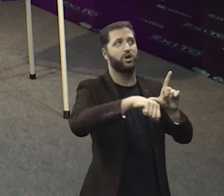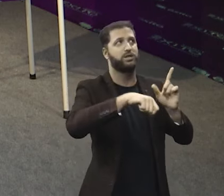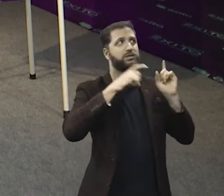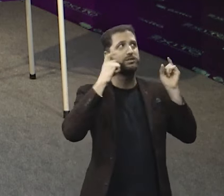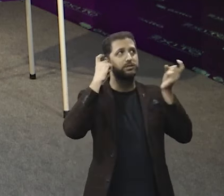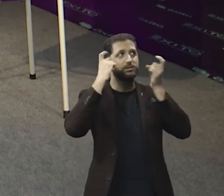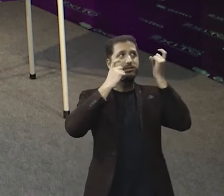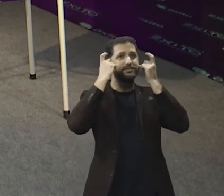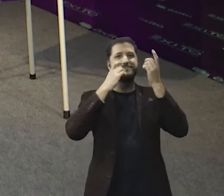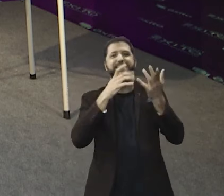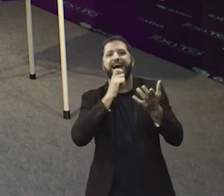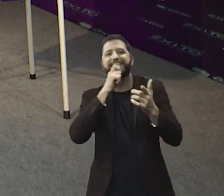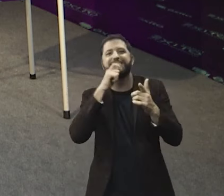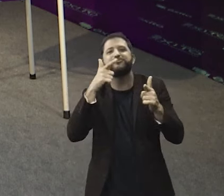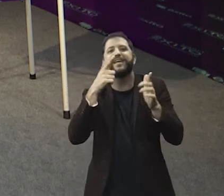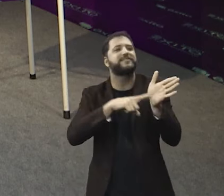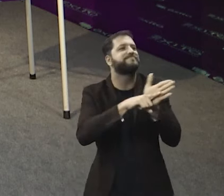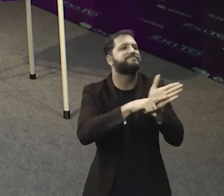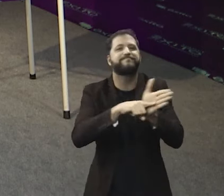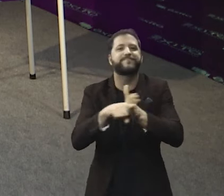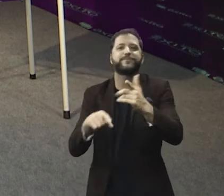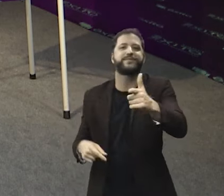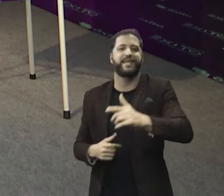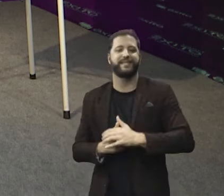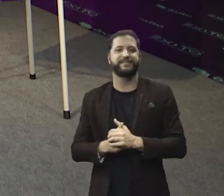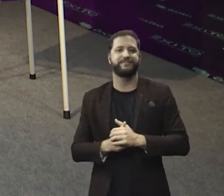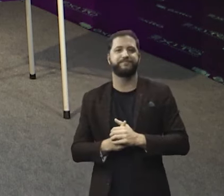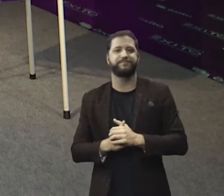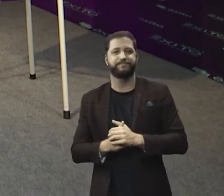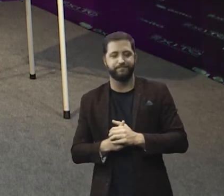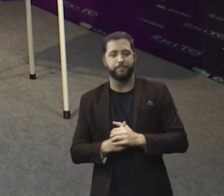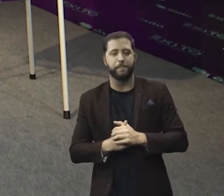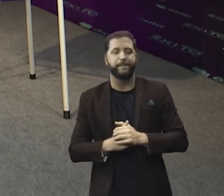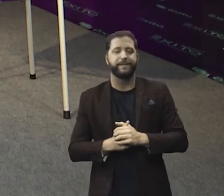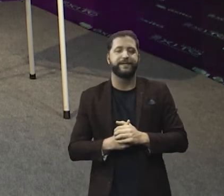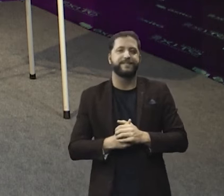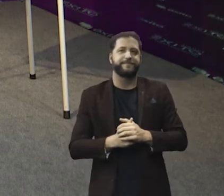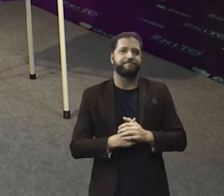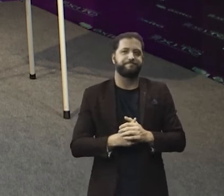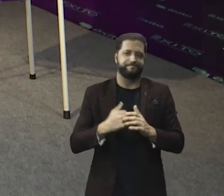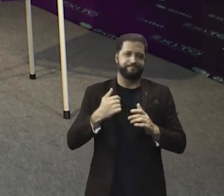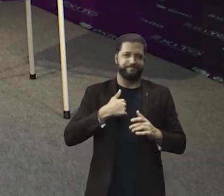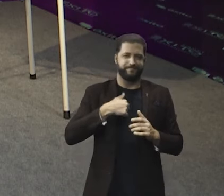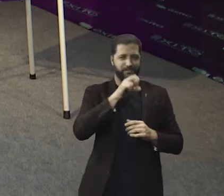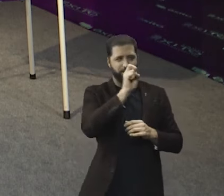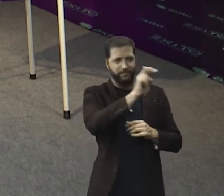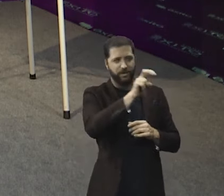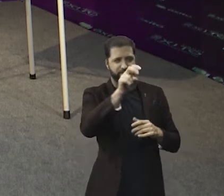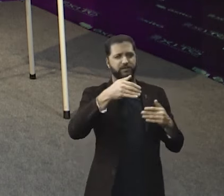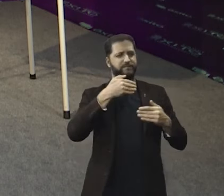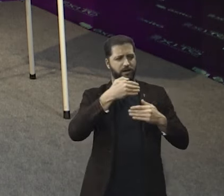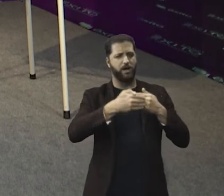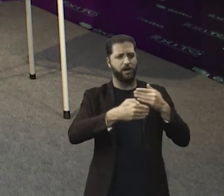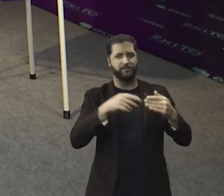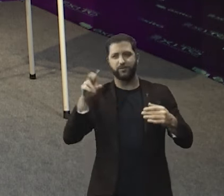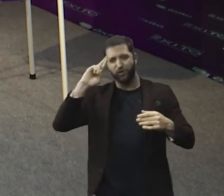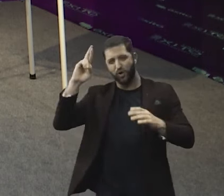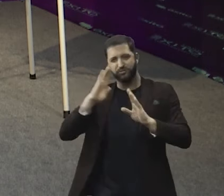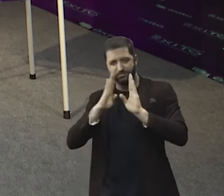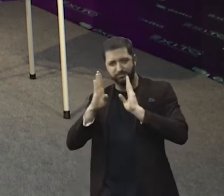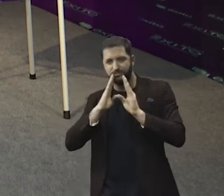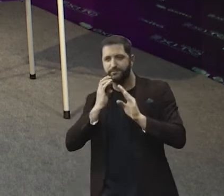vejo de verdade é a dominância você imagine se isso tudo dando certo o Marx zugerberg ele consegue